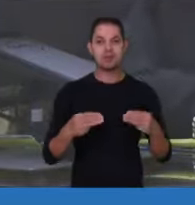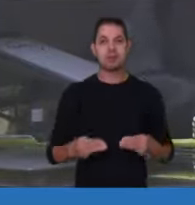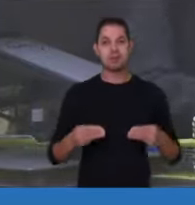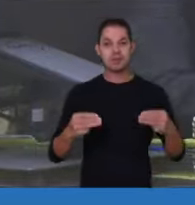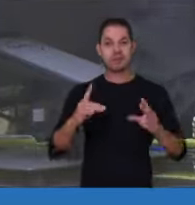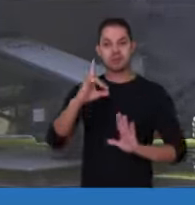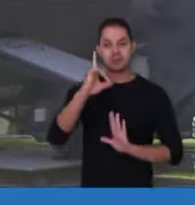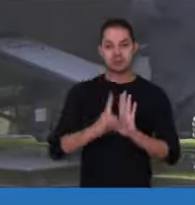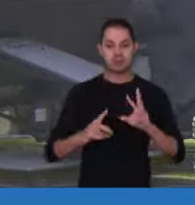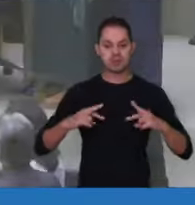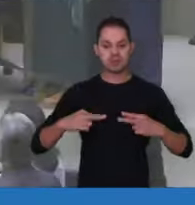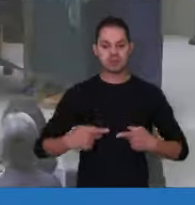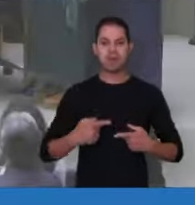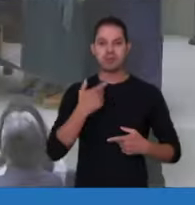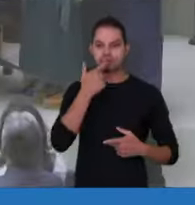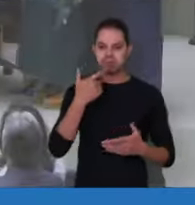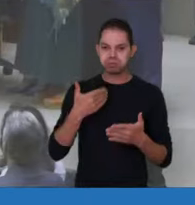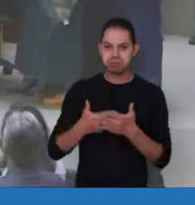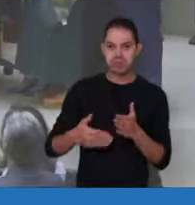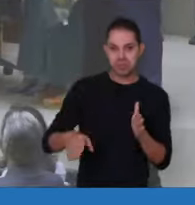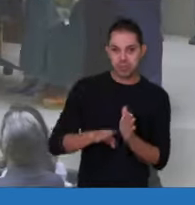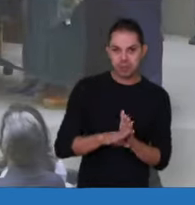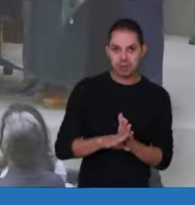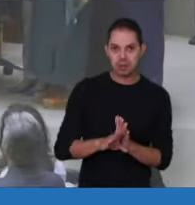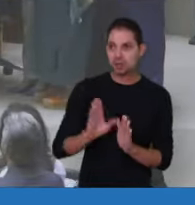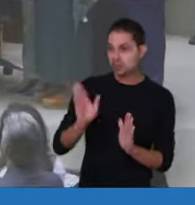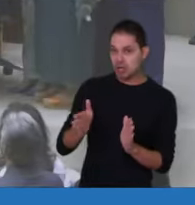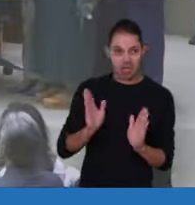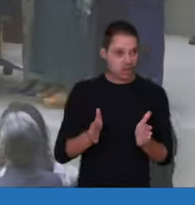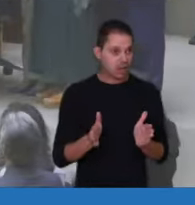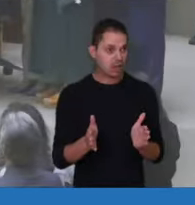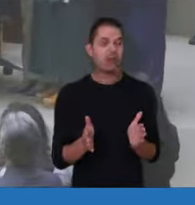deve estar aqui representado, já está.